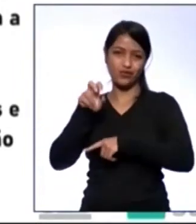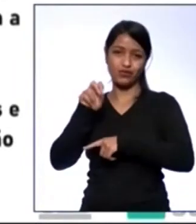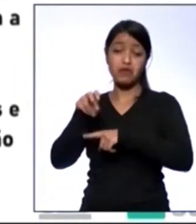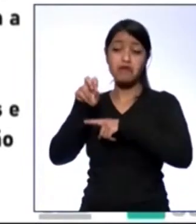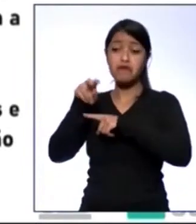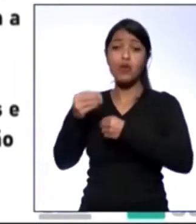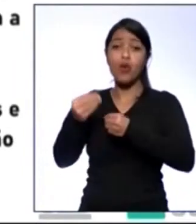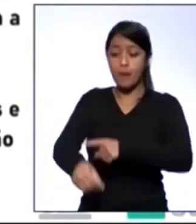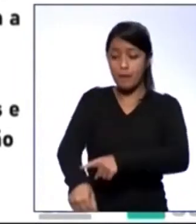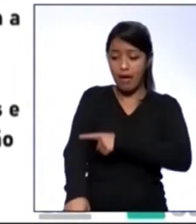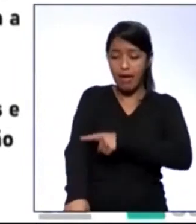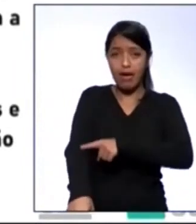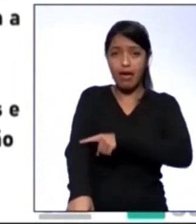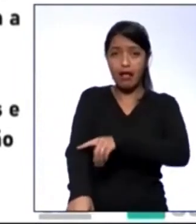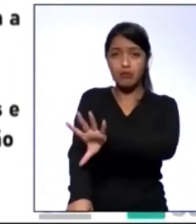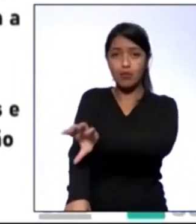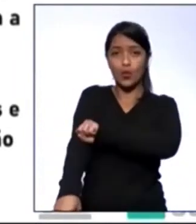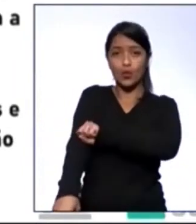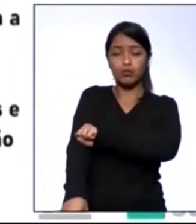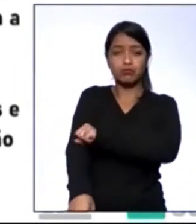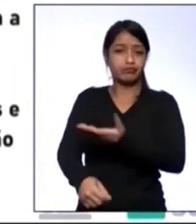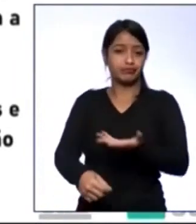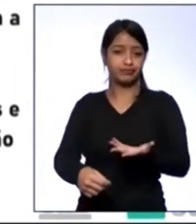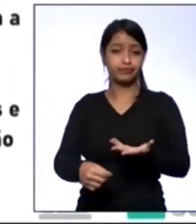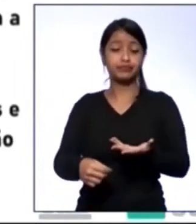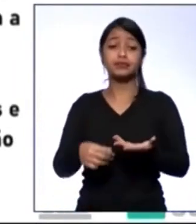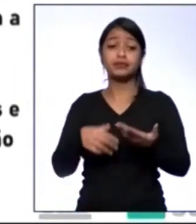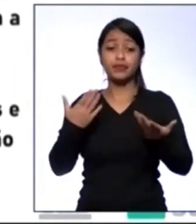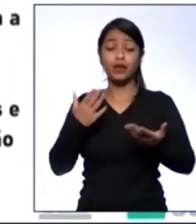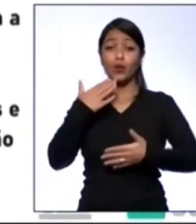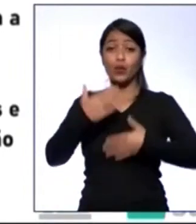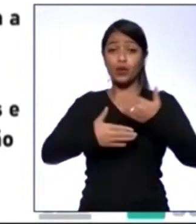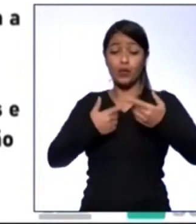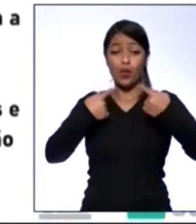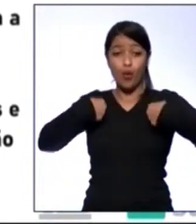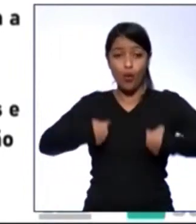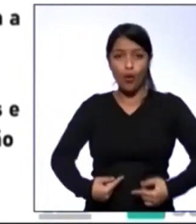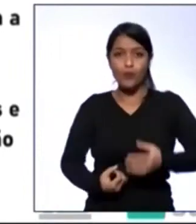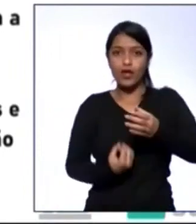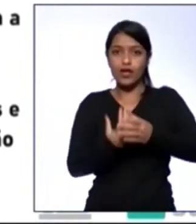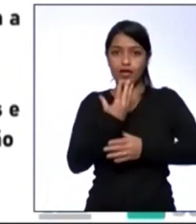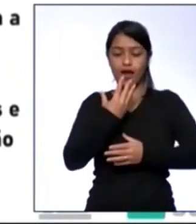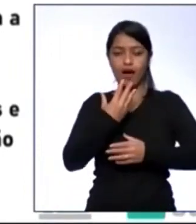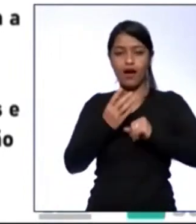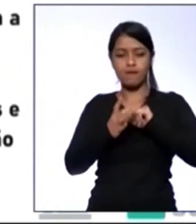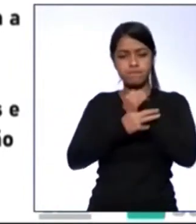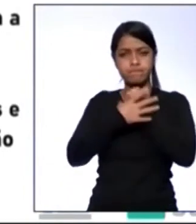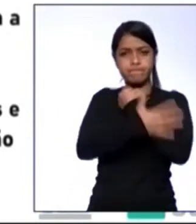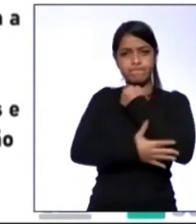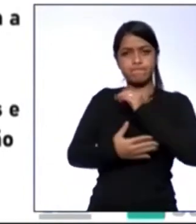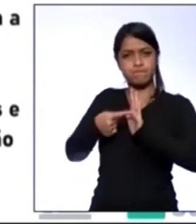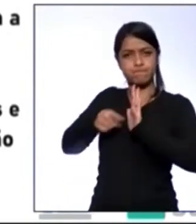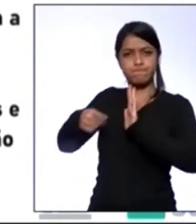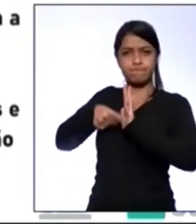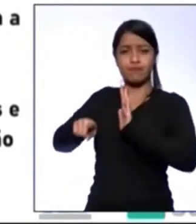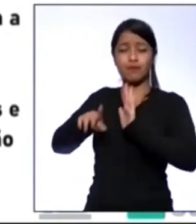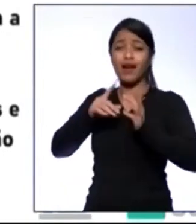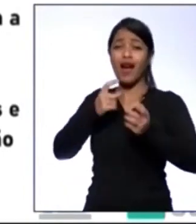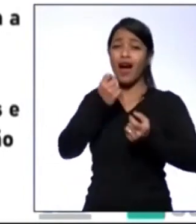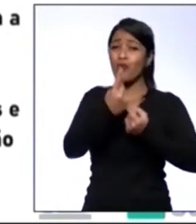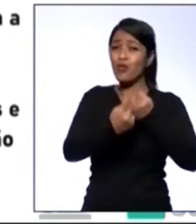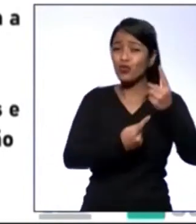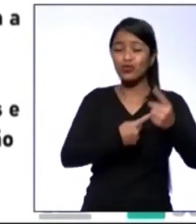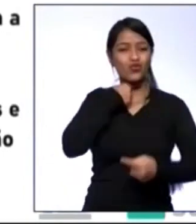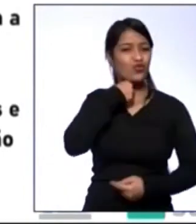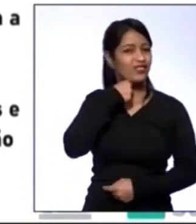qual desenvolve anticorpos contra a ameaça, embora em alguns casos a defesa natural do organismo não seja